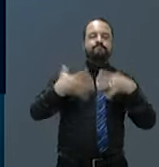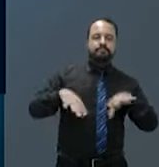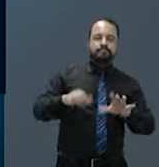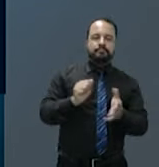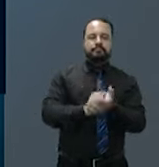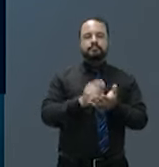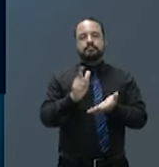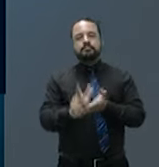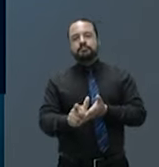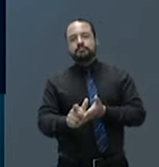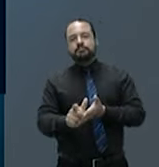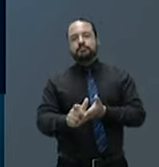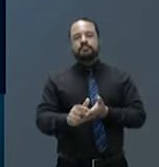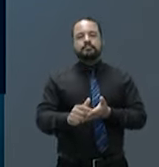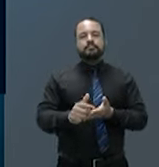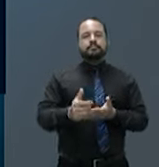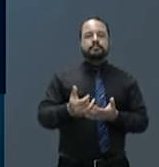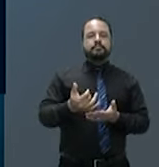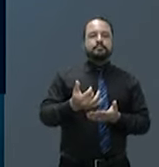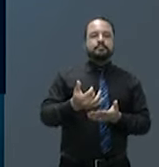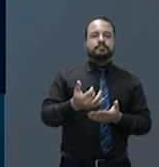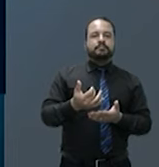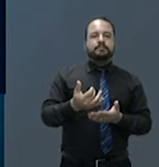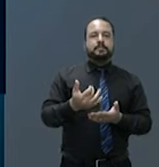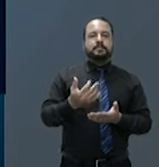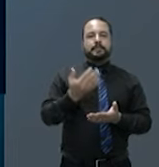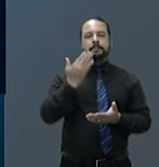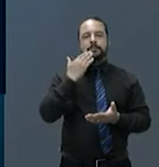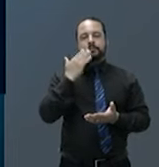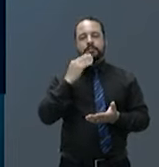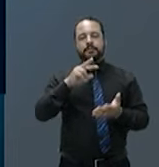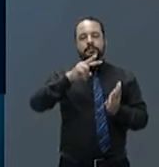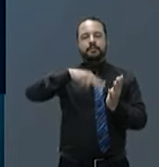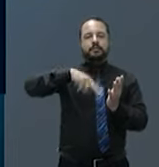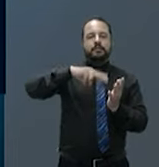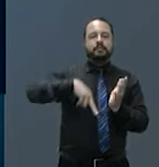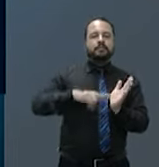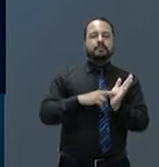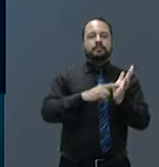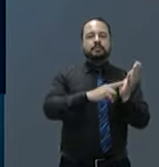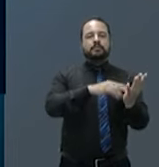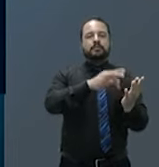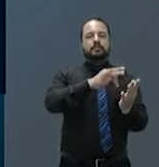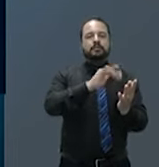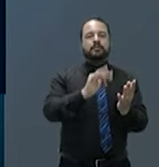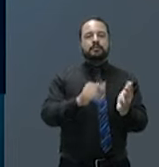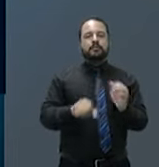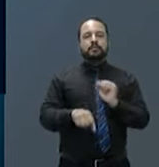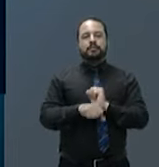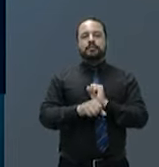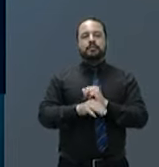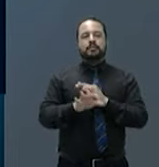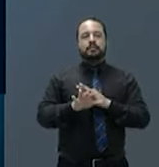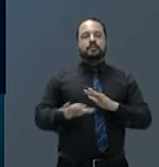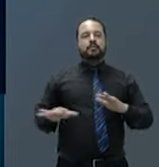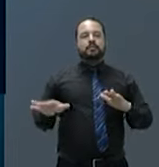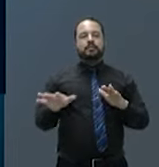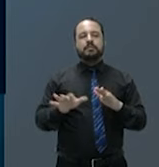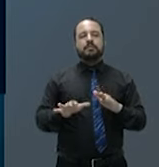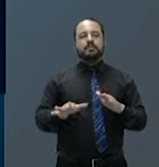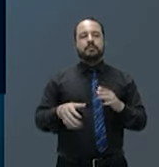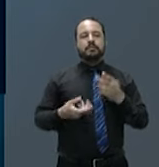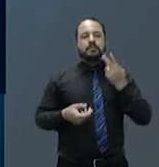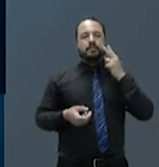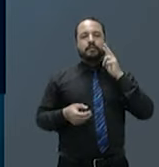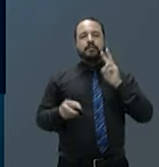vice o ministro Benedito Gonçalves, aguardam os demais. Mas, né, ministro Benedito, pelo que eu vejo